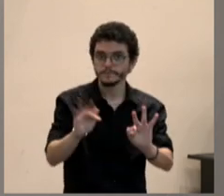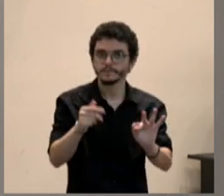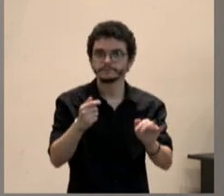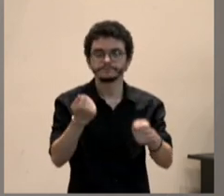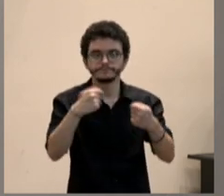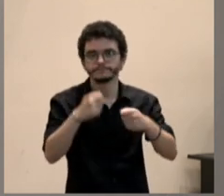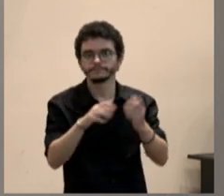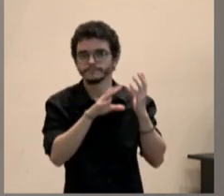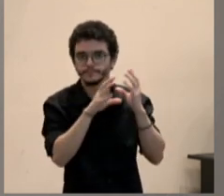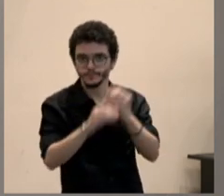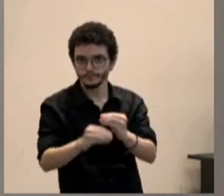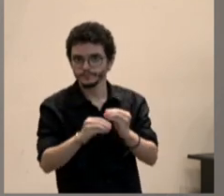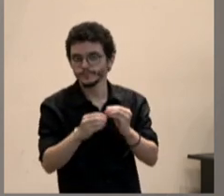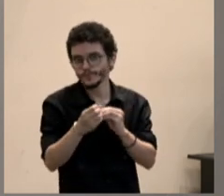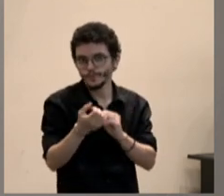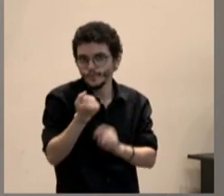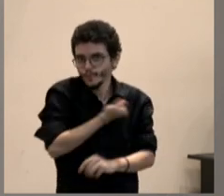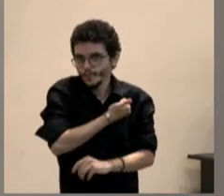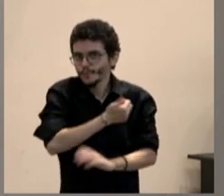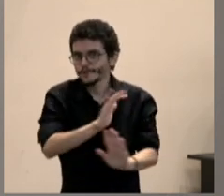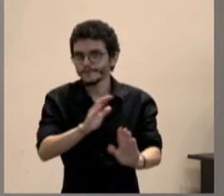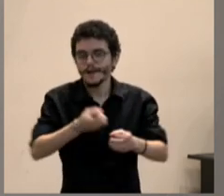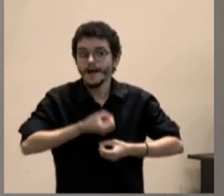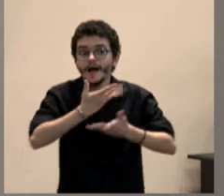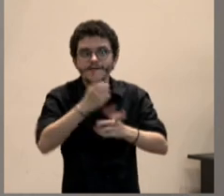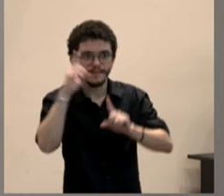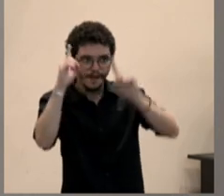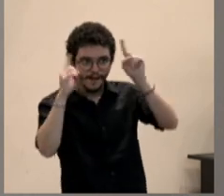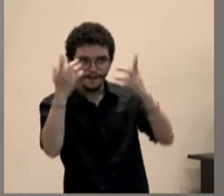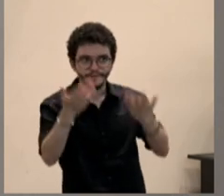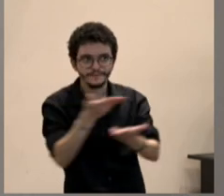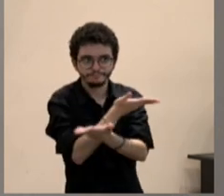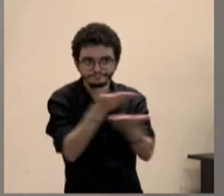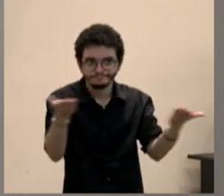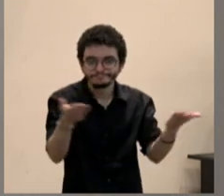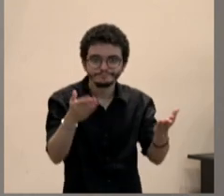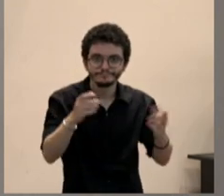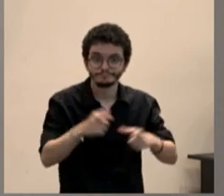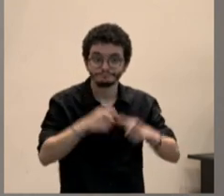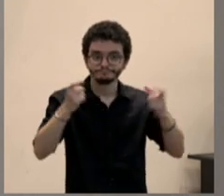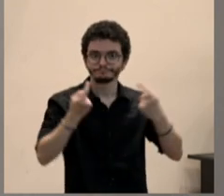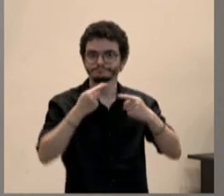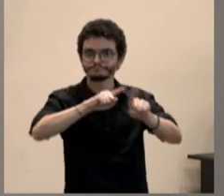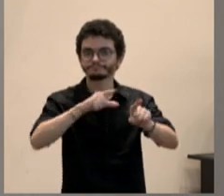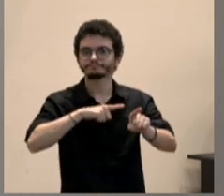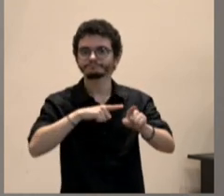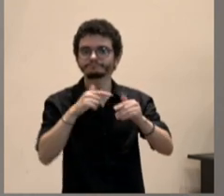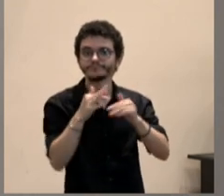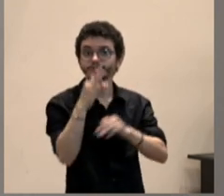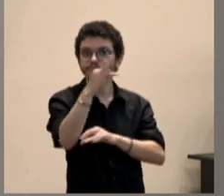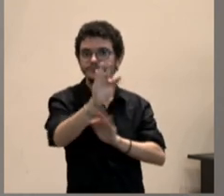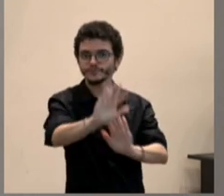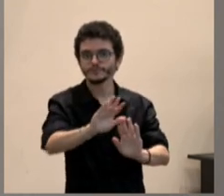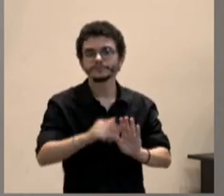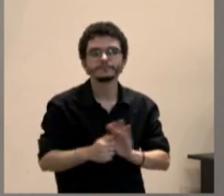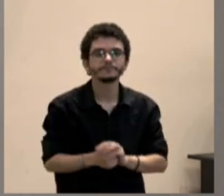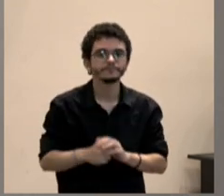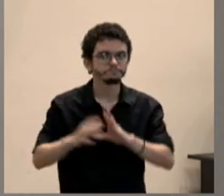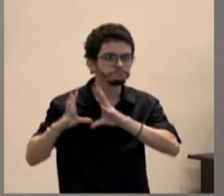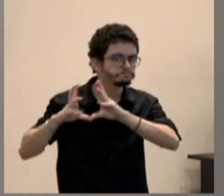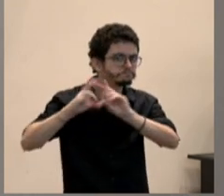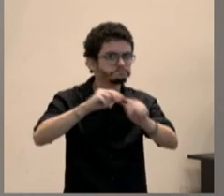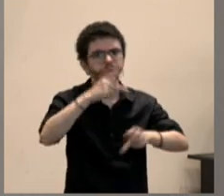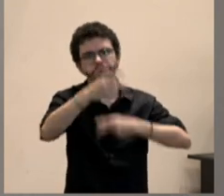né? Claro. Para dar ideia para vocês o tamanho do desafio que nós temos pela frente. E todas as falas